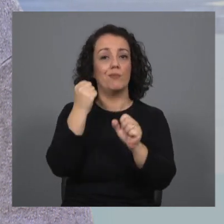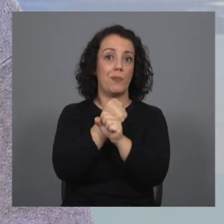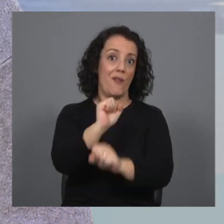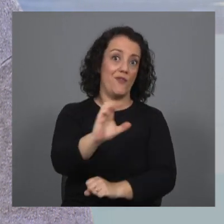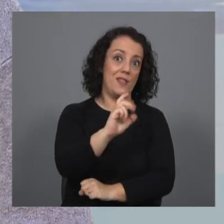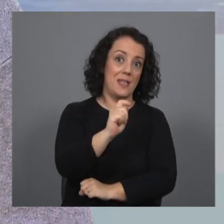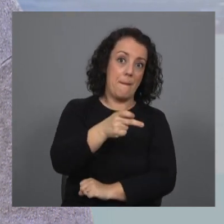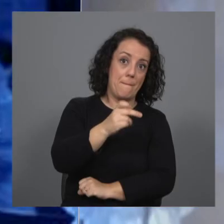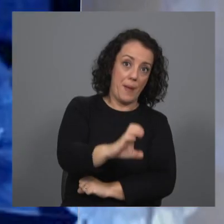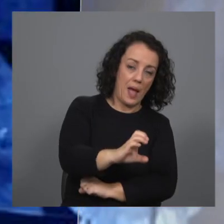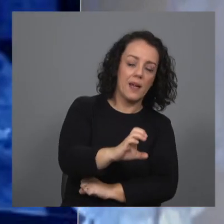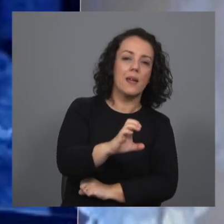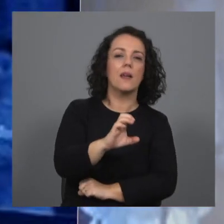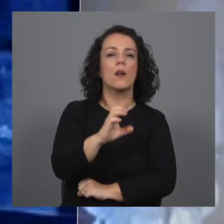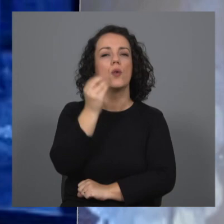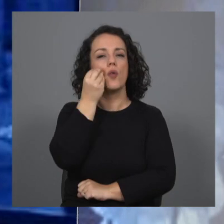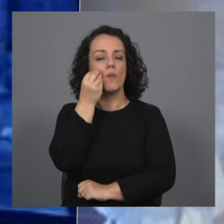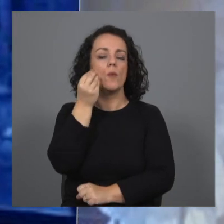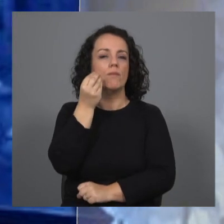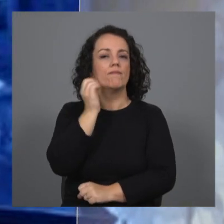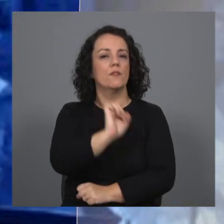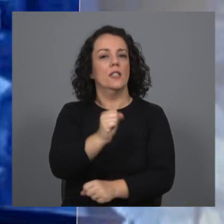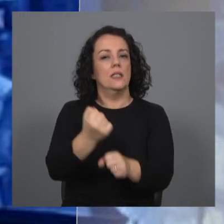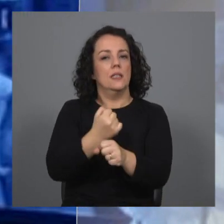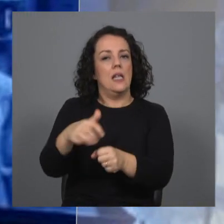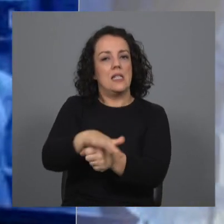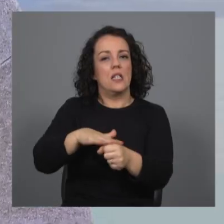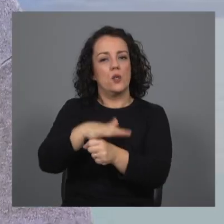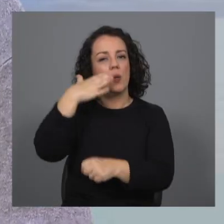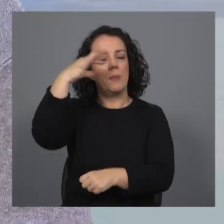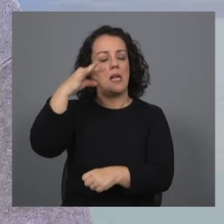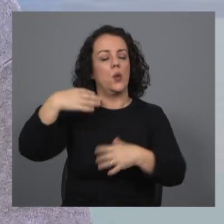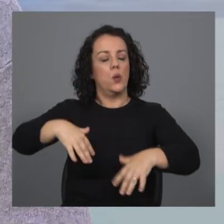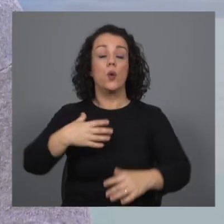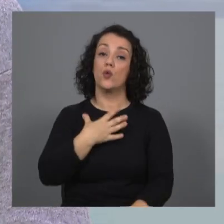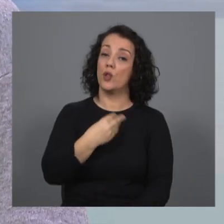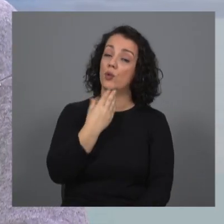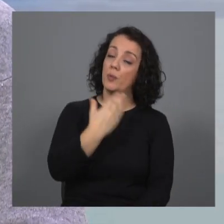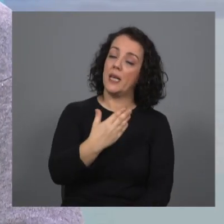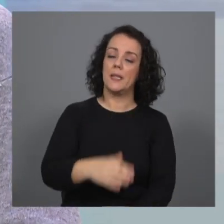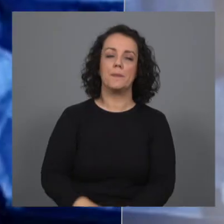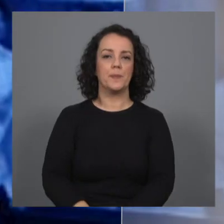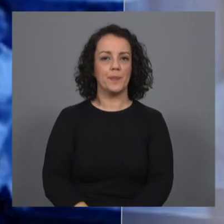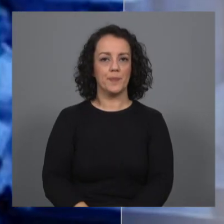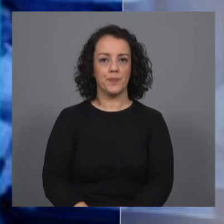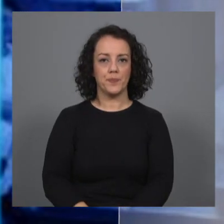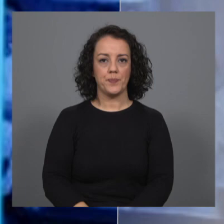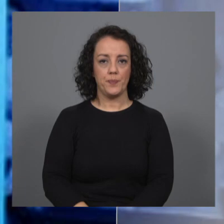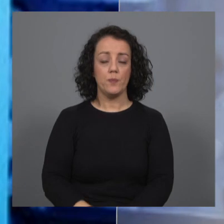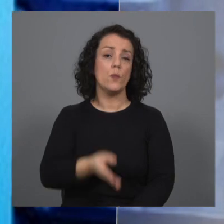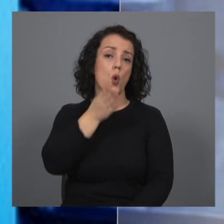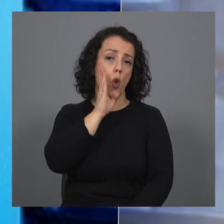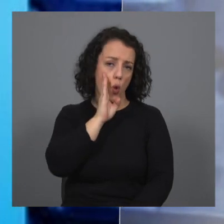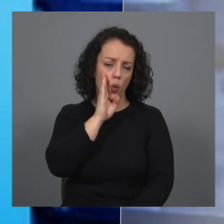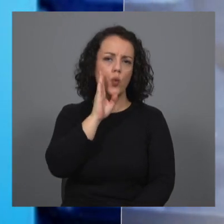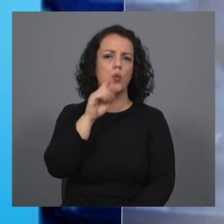e na atenção a situações de facto dramáticas que vive a população migrante. Muito obrigado. Foi um gosto. Obrigada, Paulo. Obrigado. Mais logo,